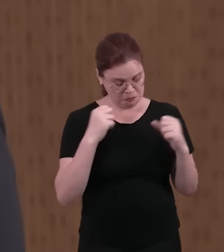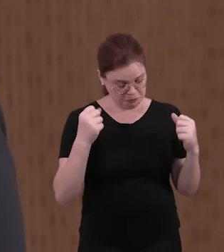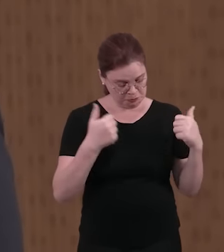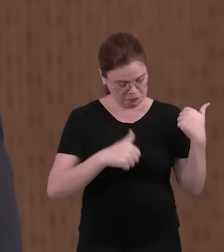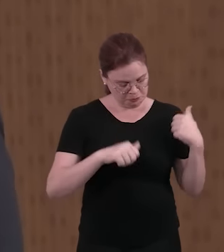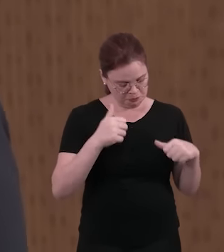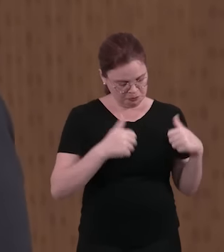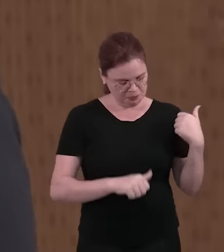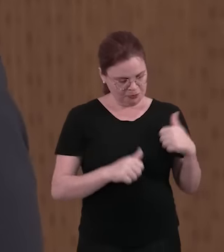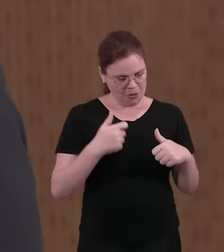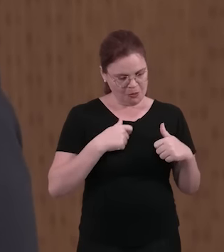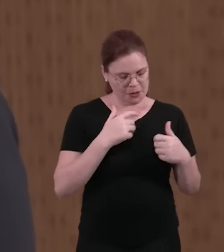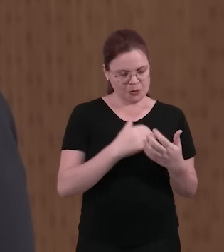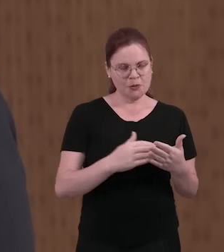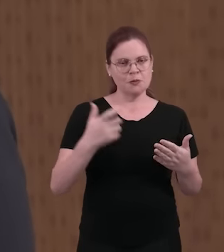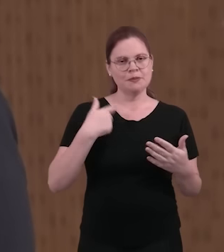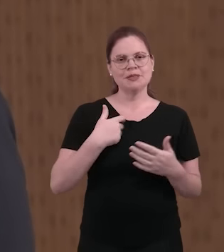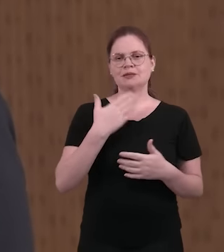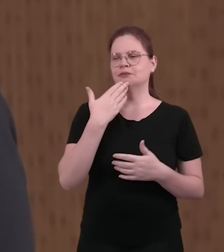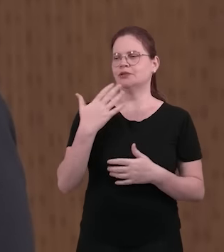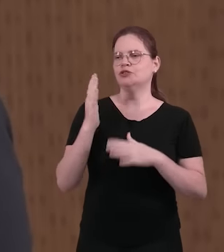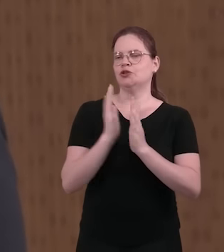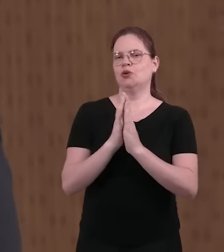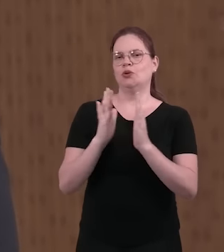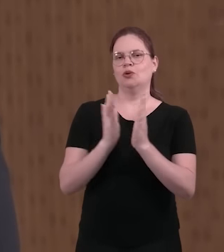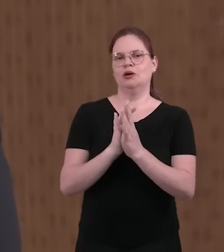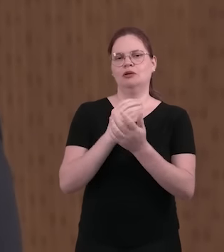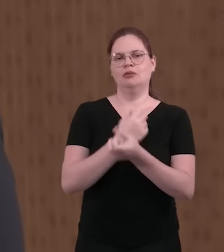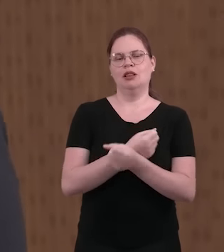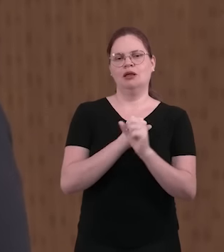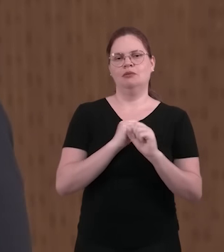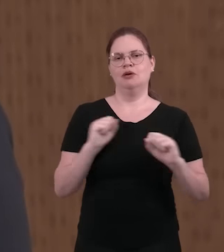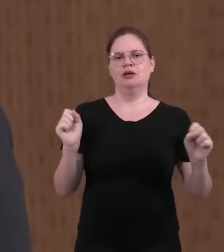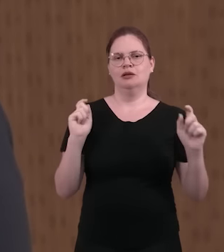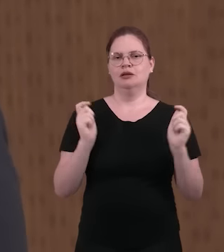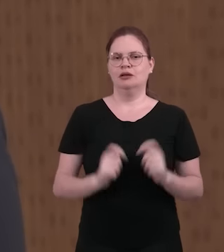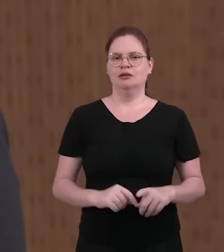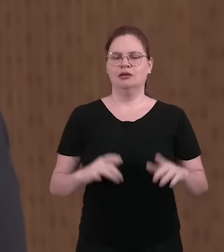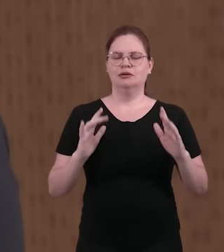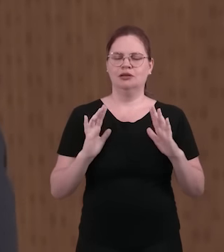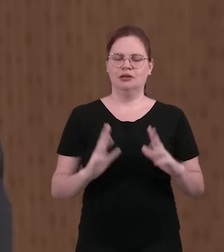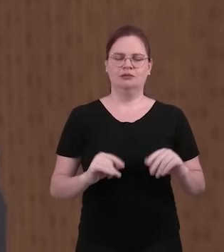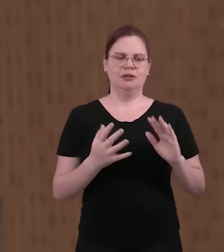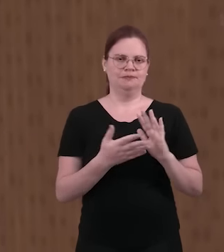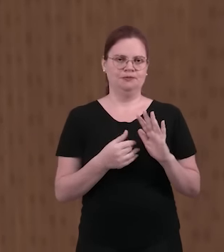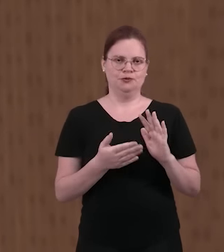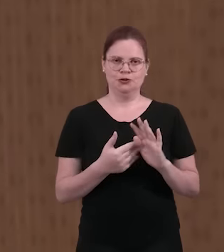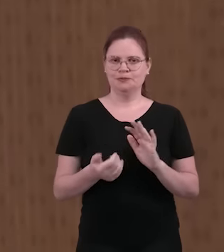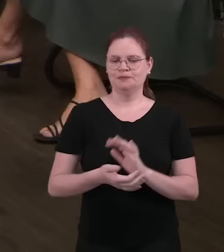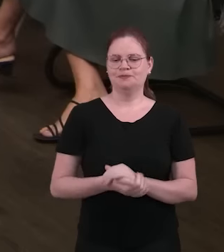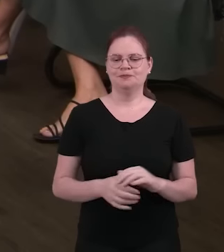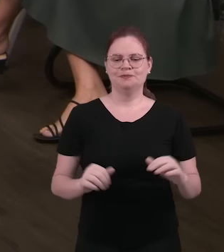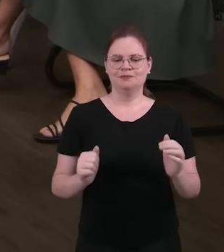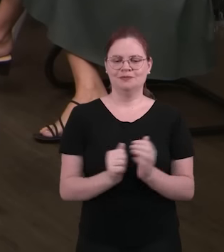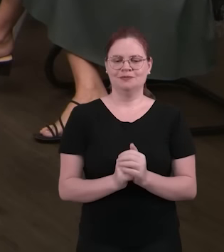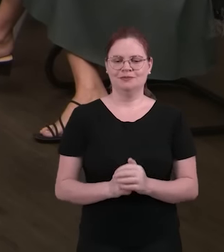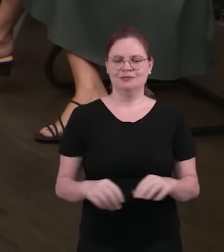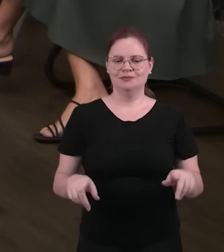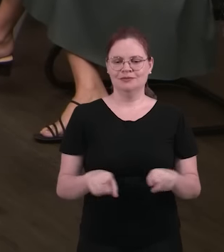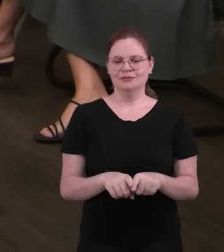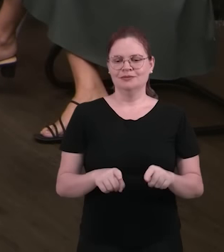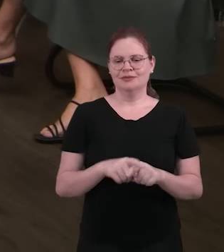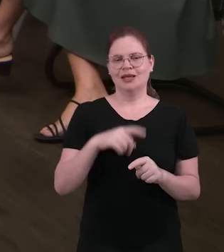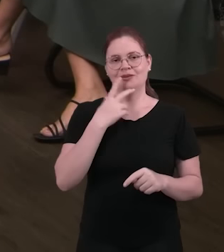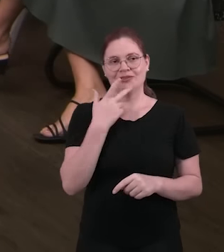se há alguma idolatria no seu interior, para que você ore, para que você peça ao Senhor que retire isso. Amém. E